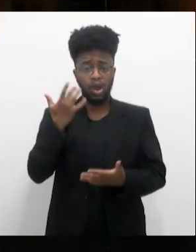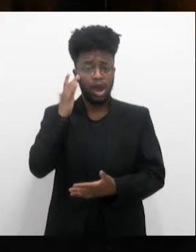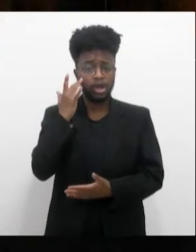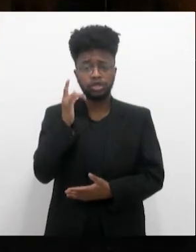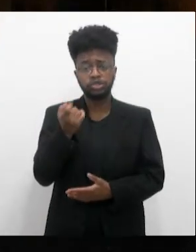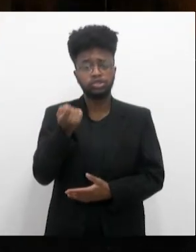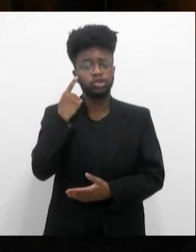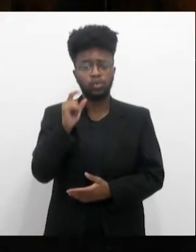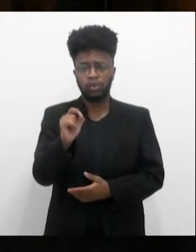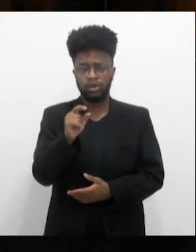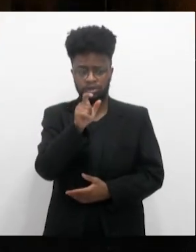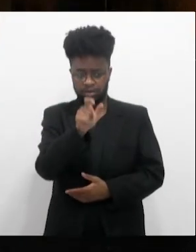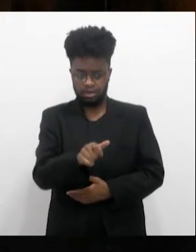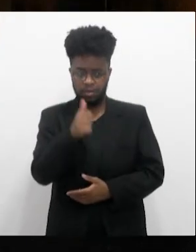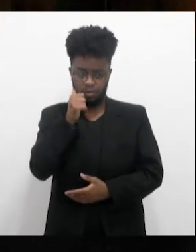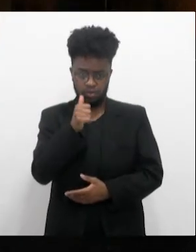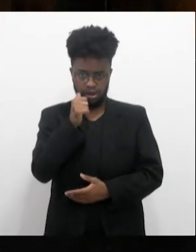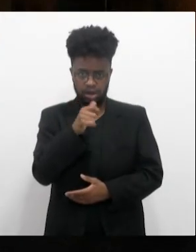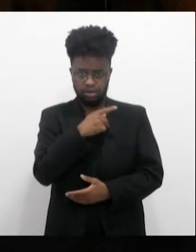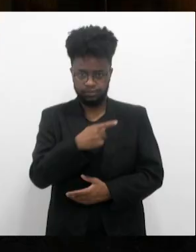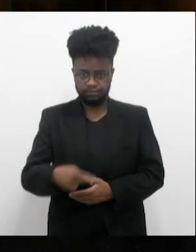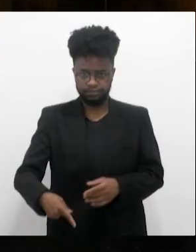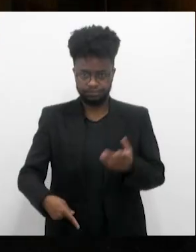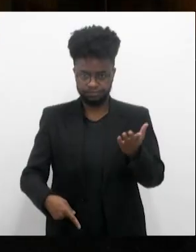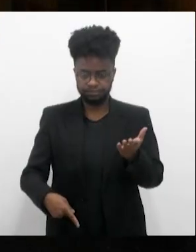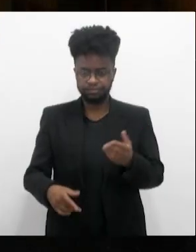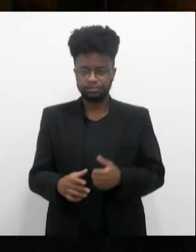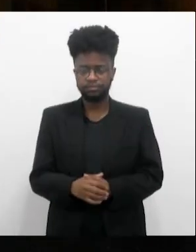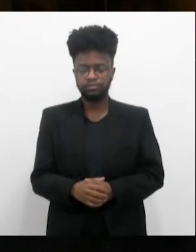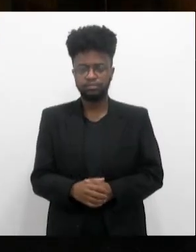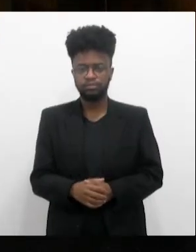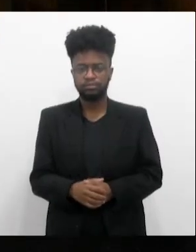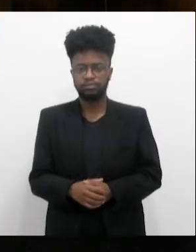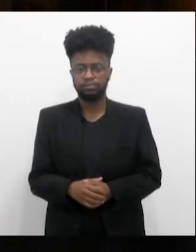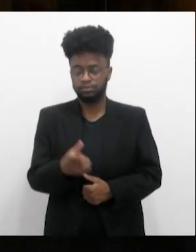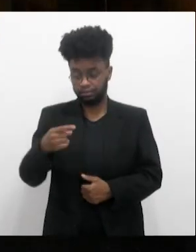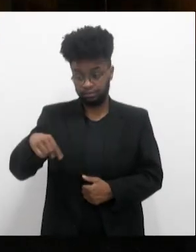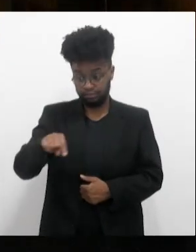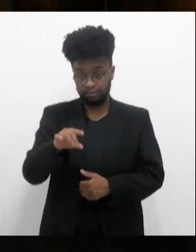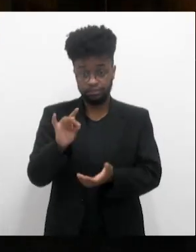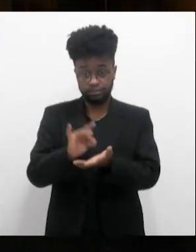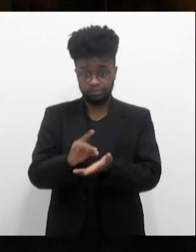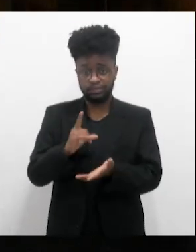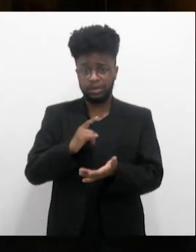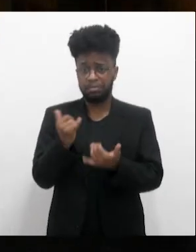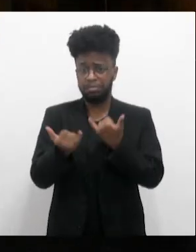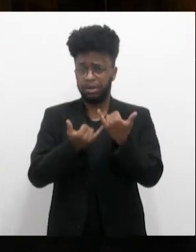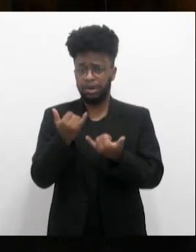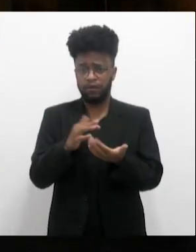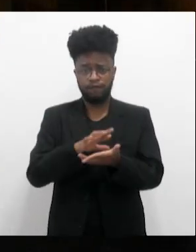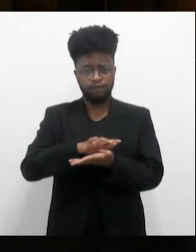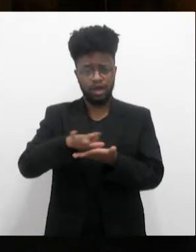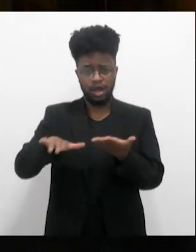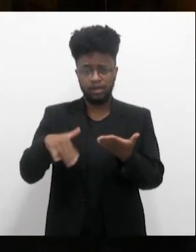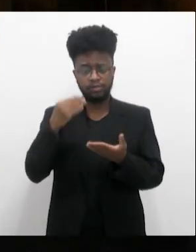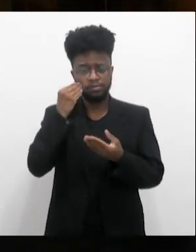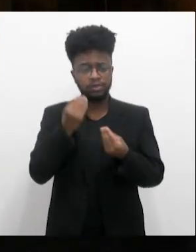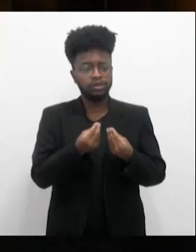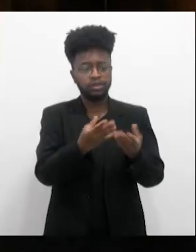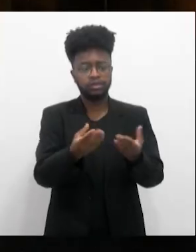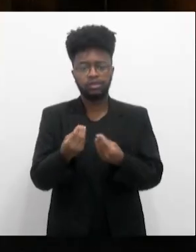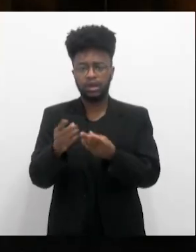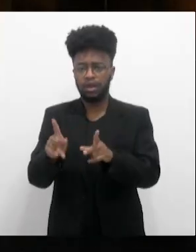senhora que é mulher, senhora presidente? Eles, na realidade, estavam com vários brinquedos para poder distribuir